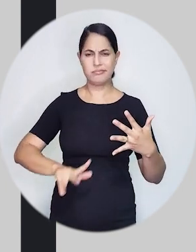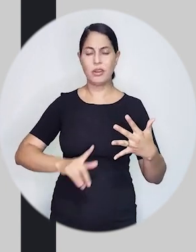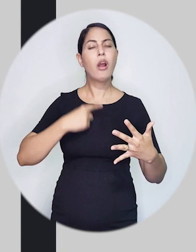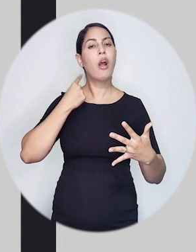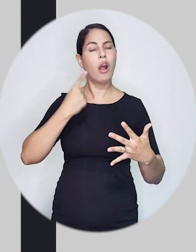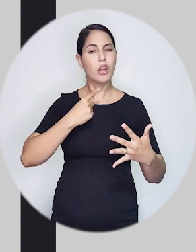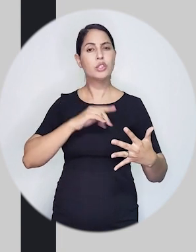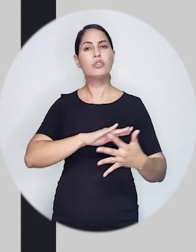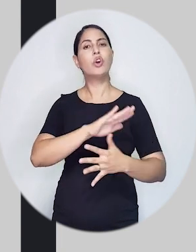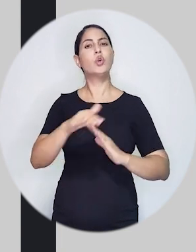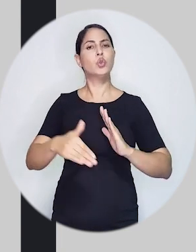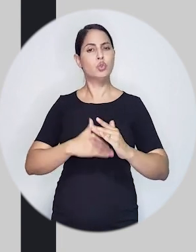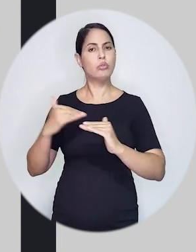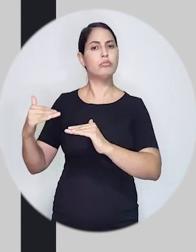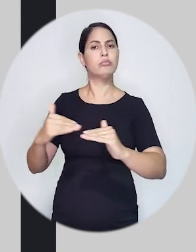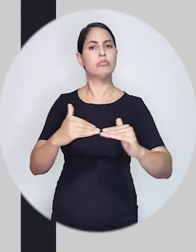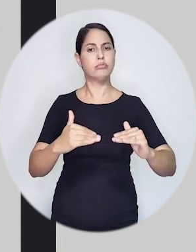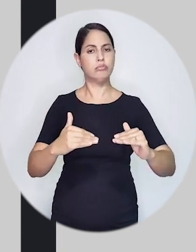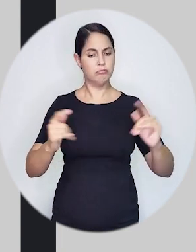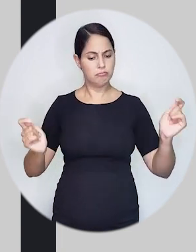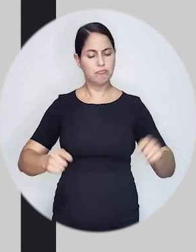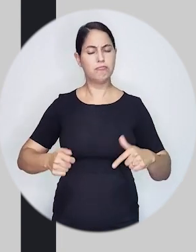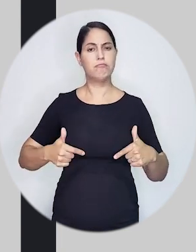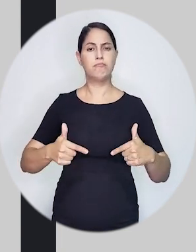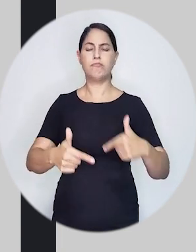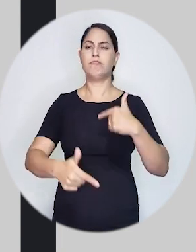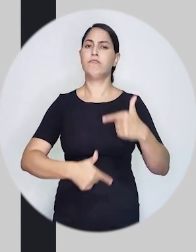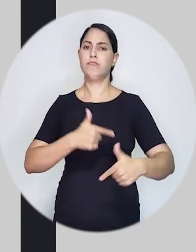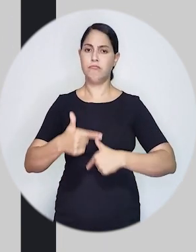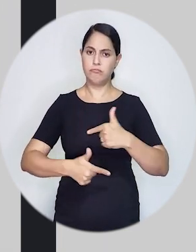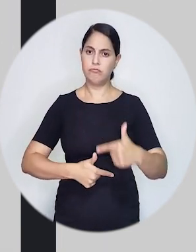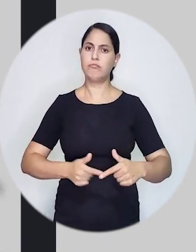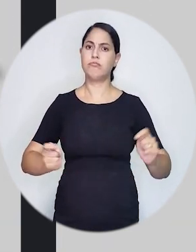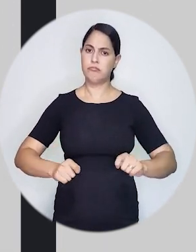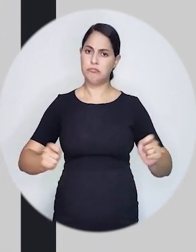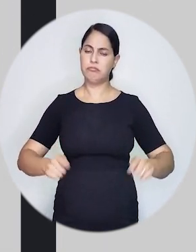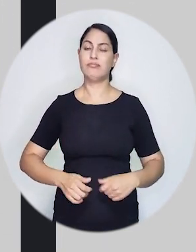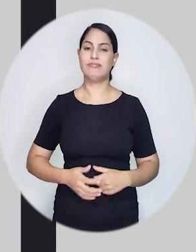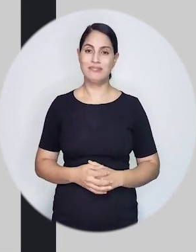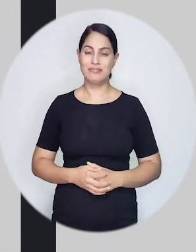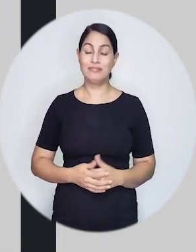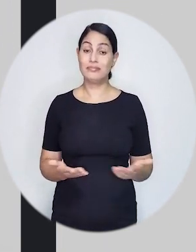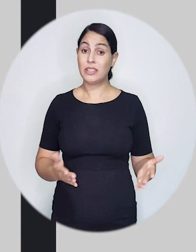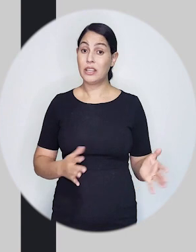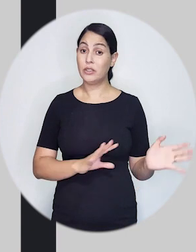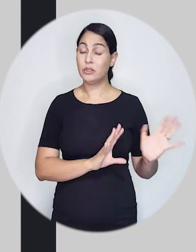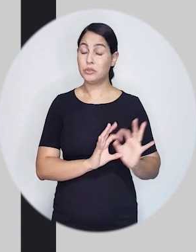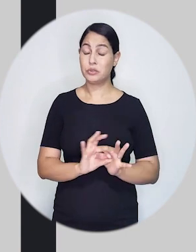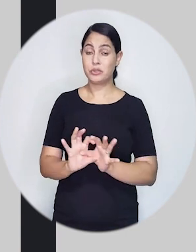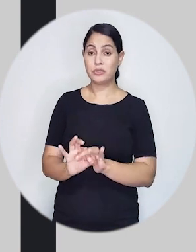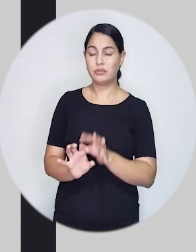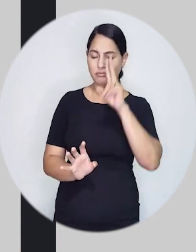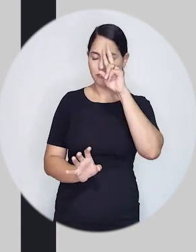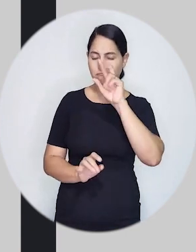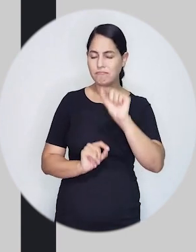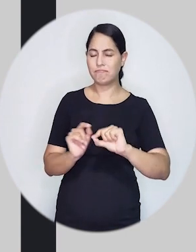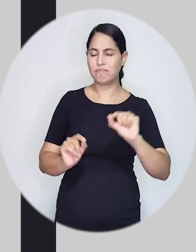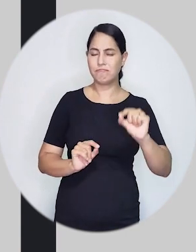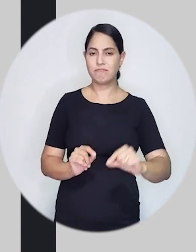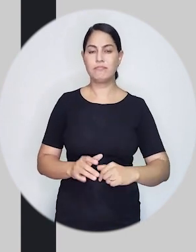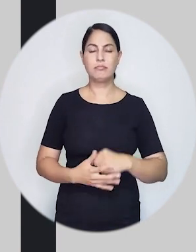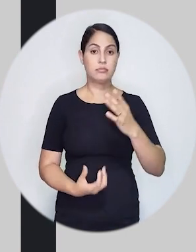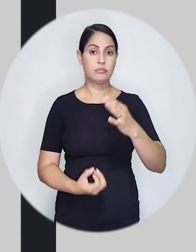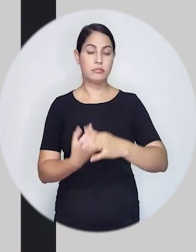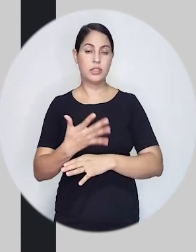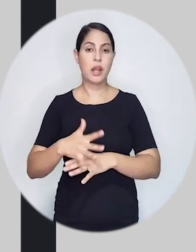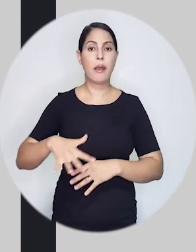classe. Todos devem ter condições de desempenhar sua vocação. Em outro trecho, o diretor tesoureiro da Ordem ressalta: é importante